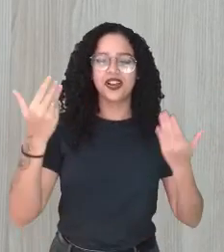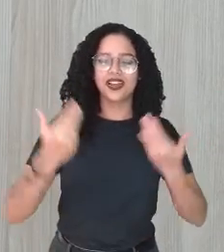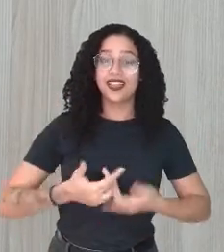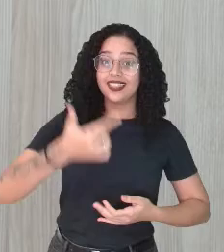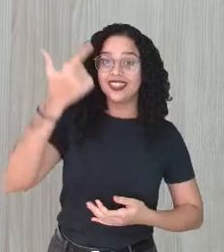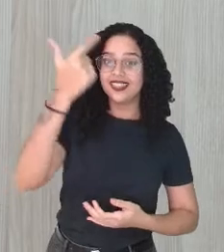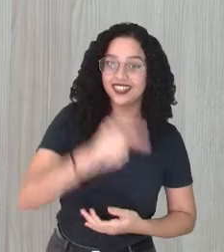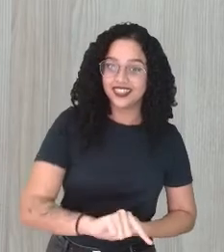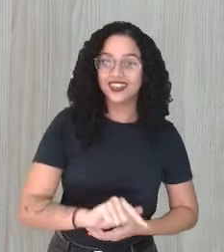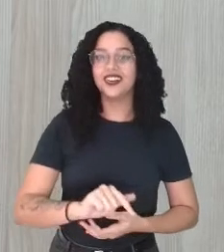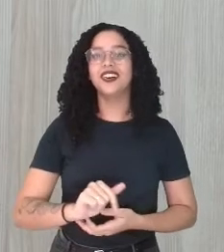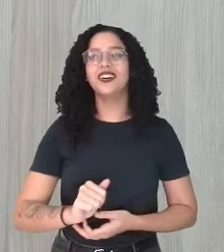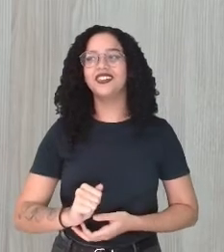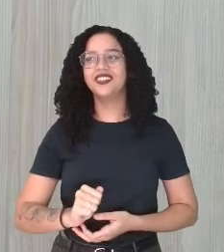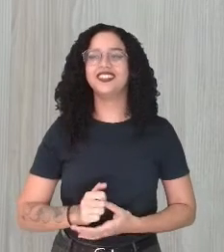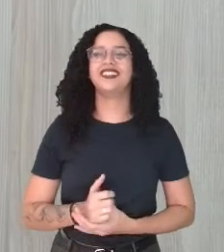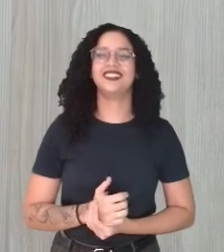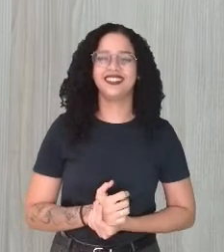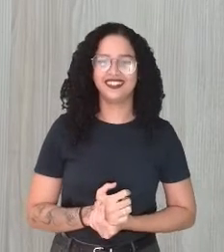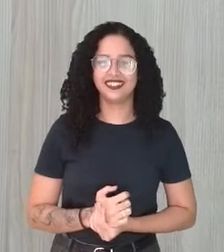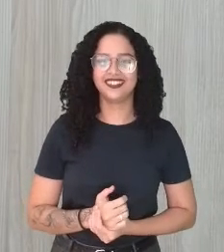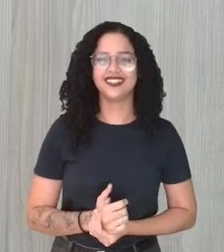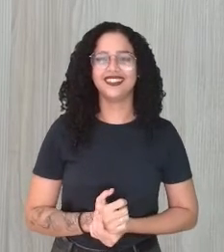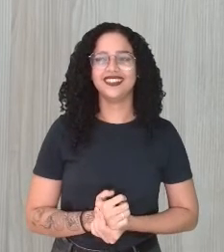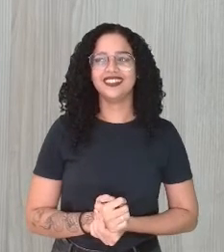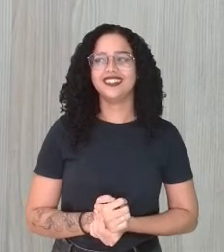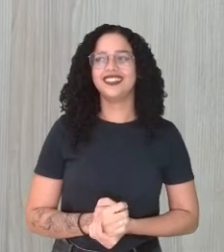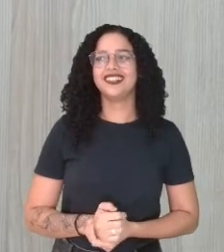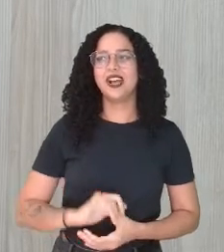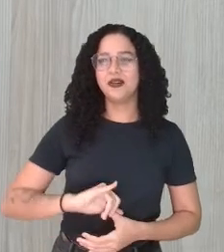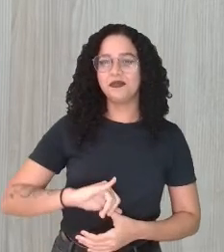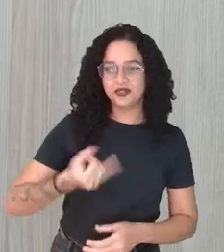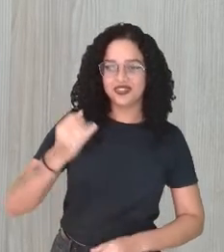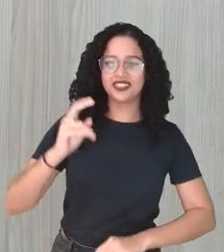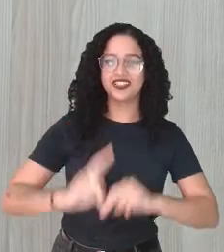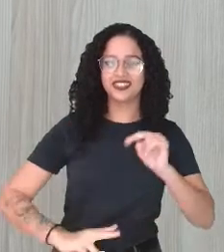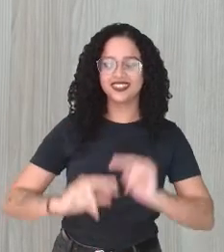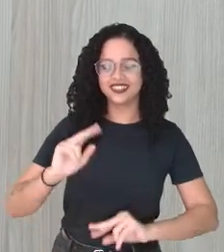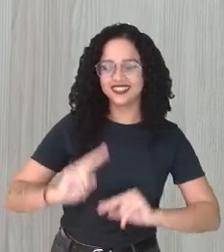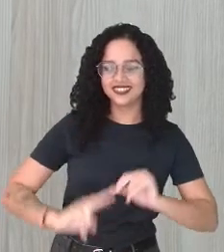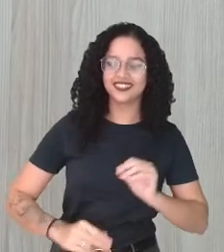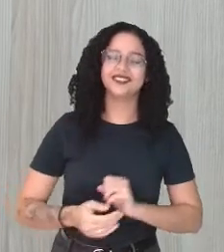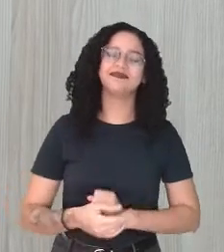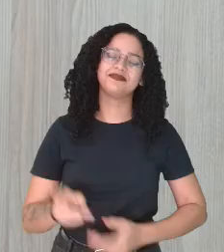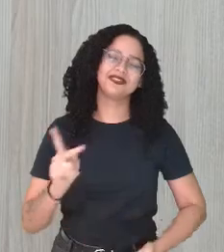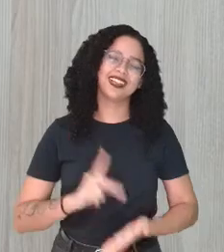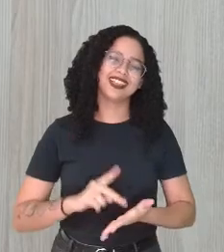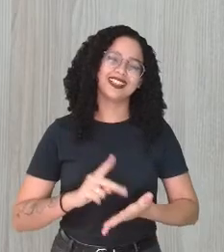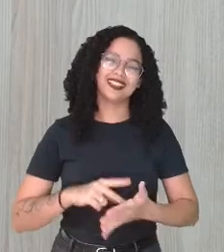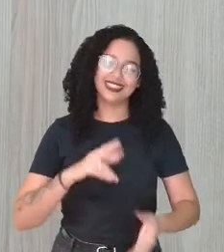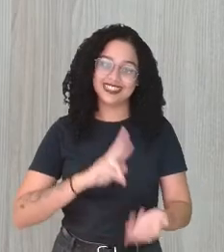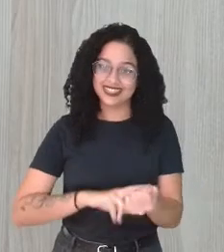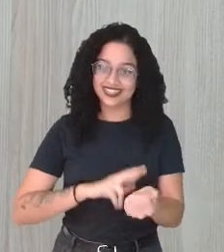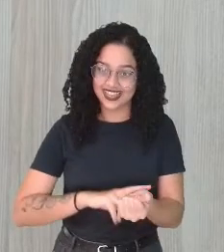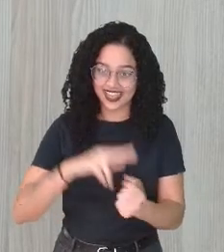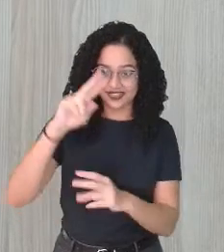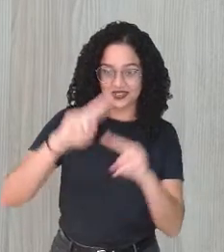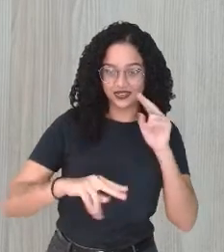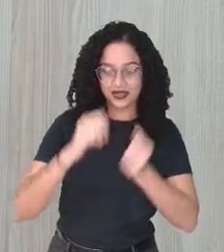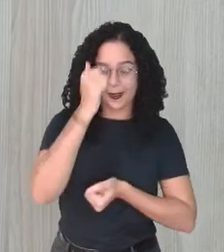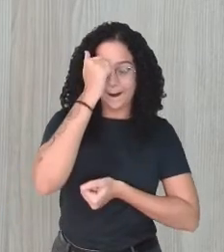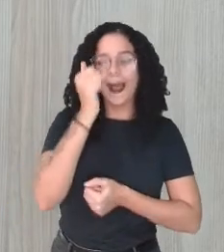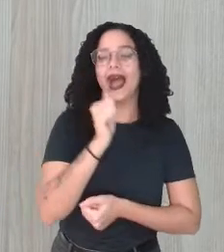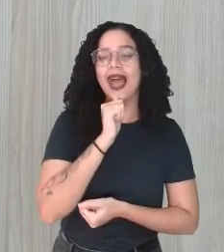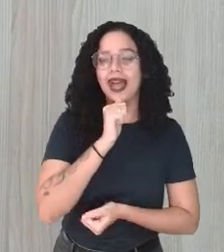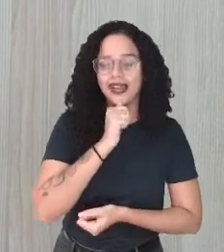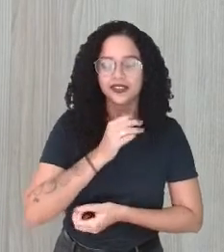de novo, né? Chanchando. Aproveitando São João, né, Pois professora? é, nesse ritmo aí, junino ainda,